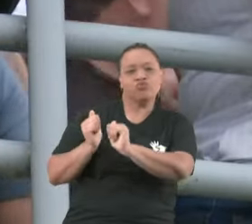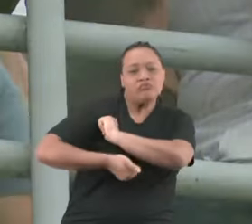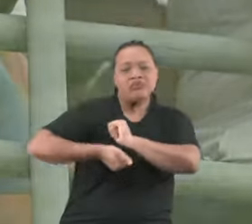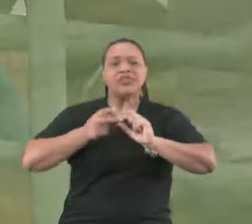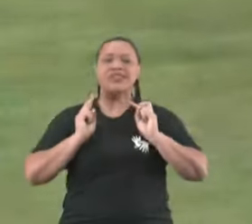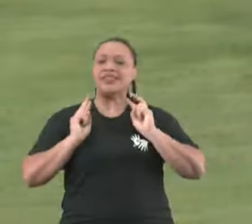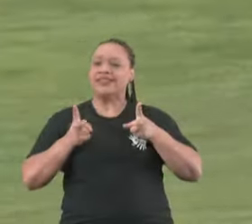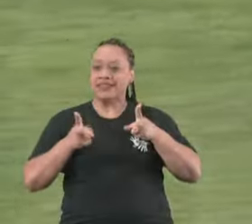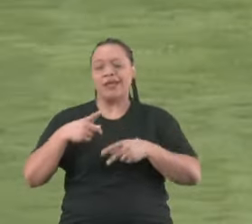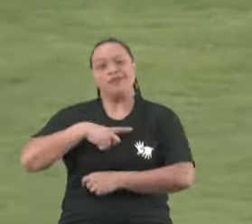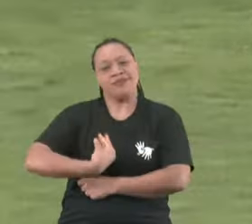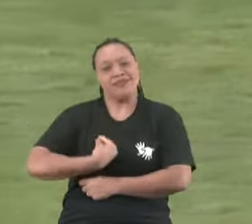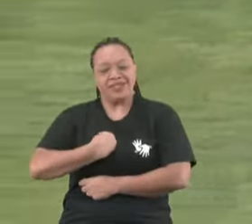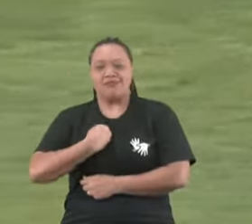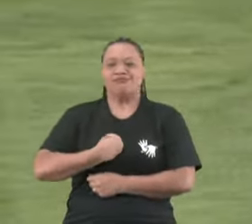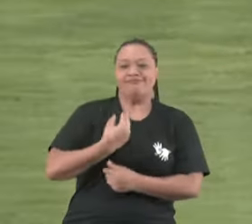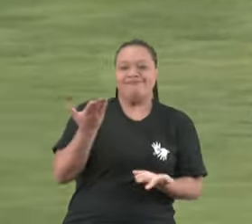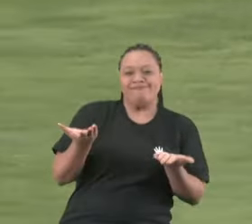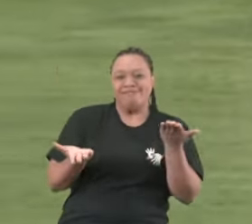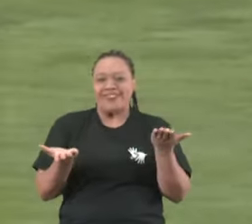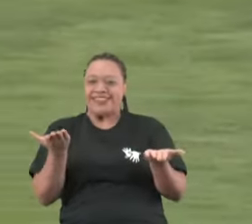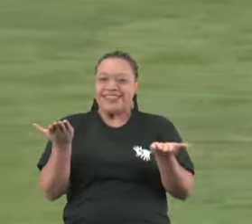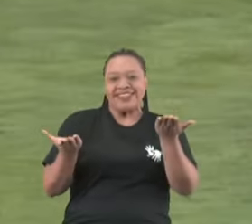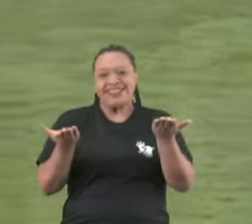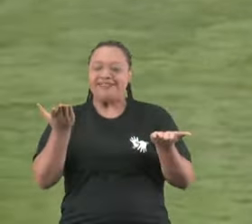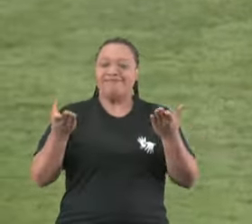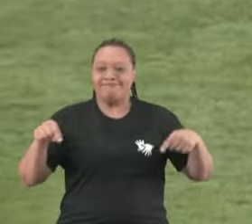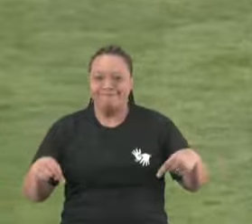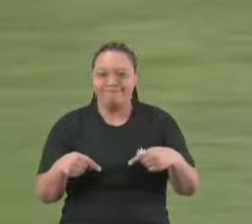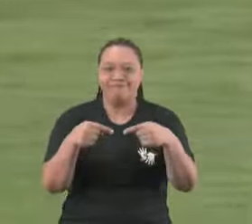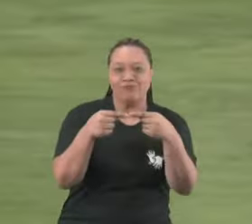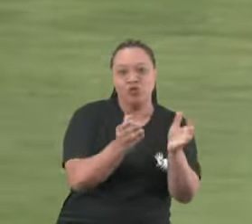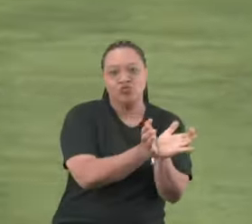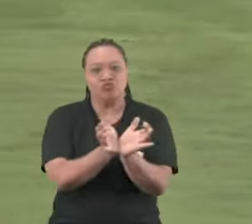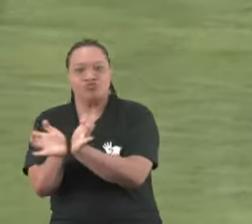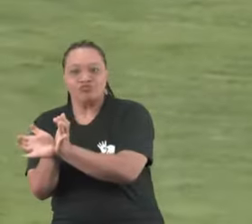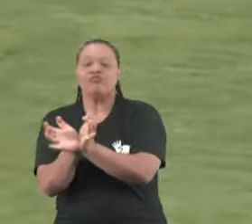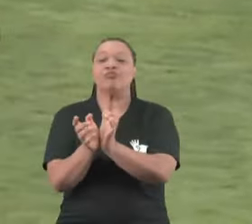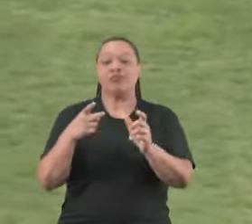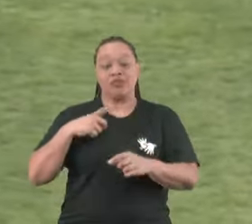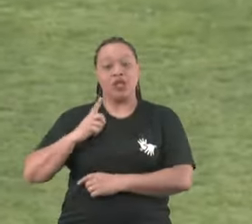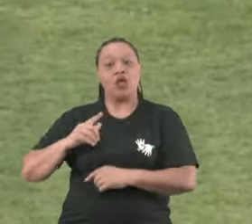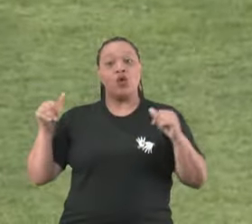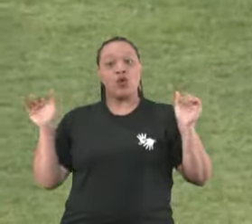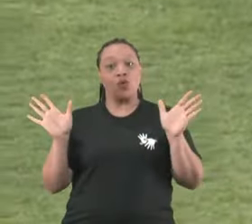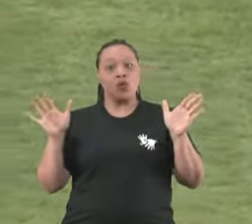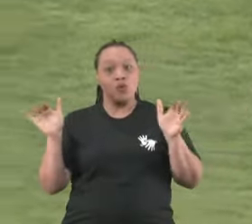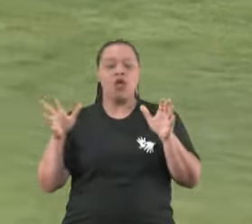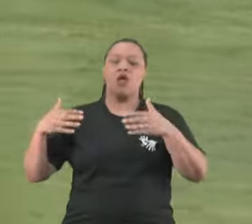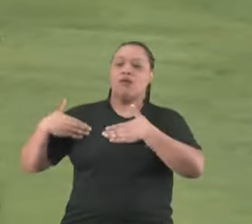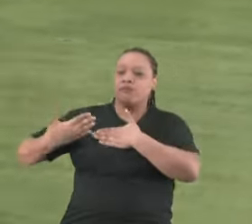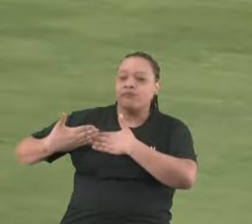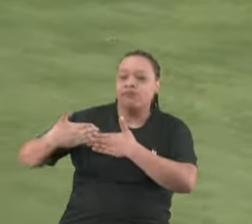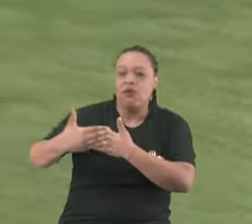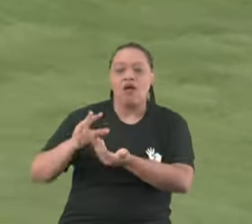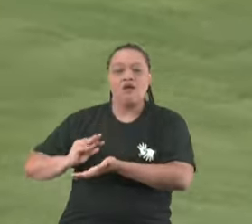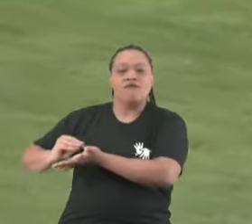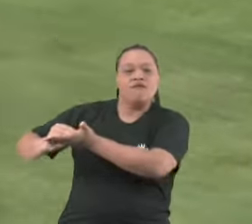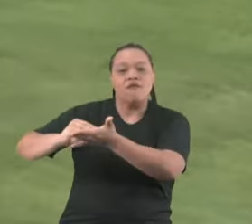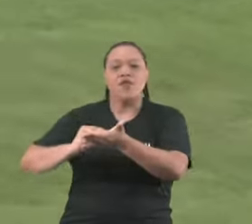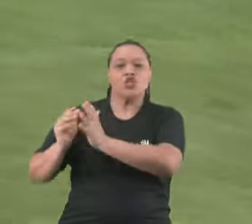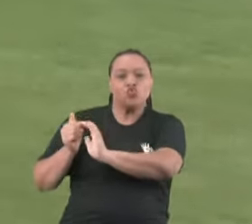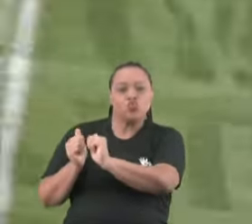que existe um equilíbrio muito grande. O Asa vem de um período de paralisação, de ausência de